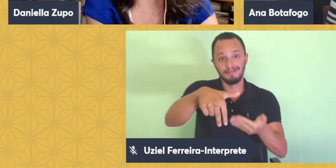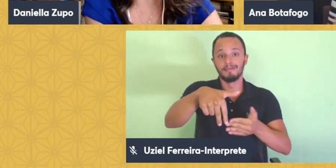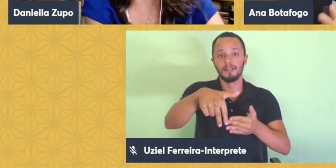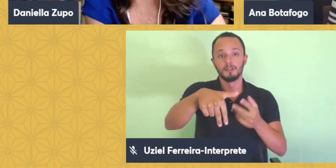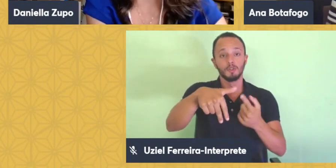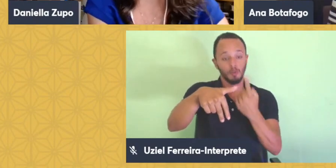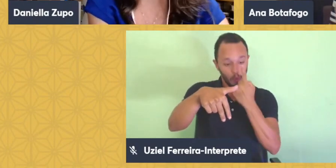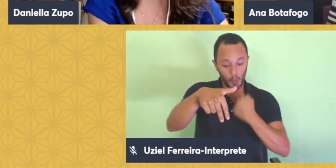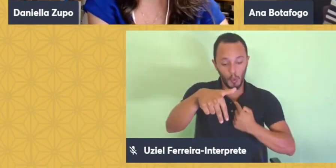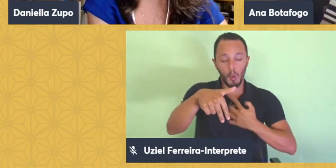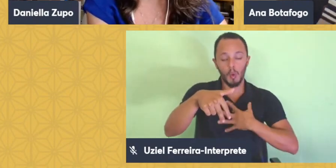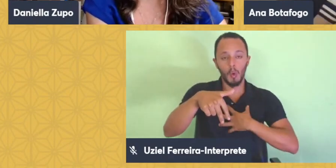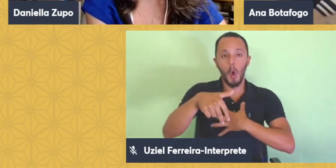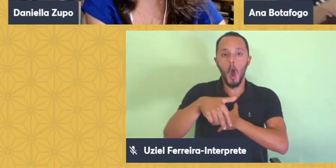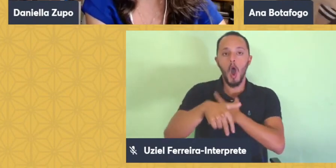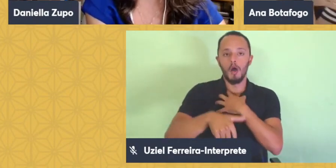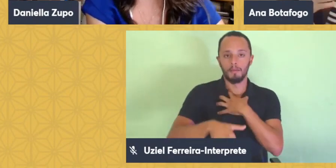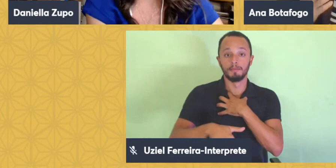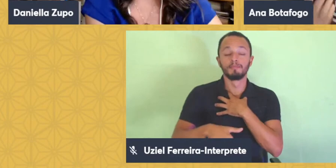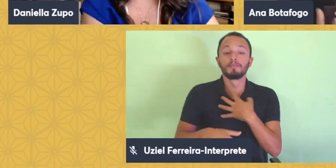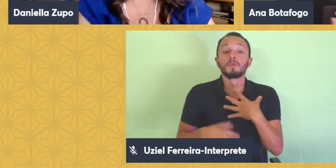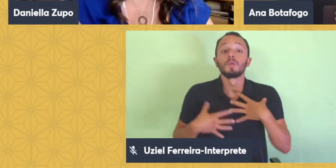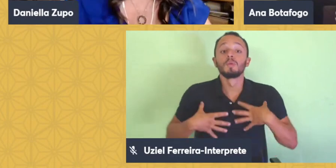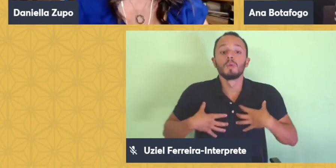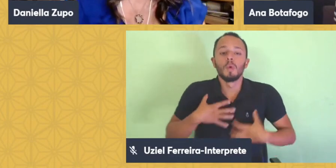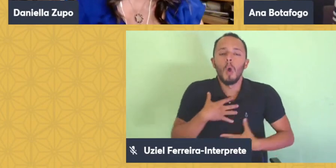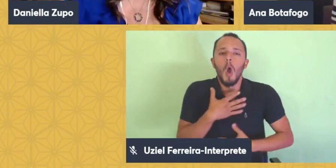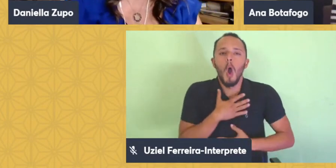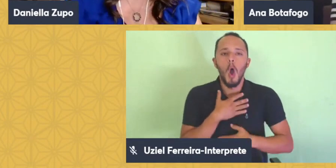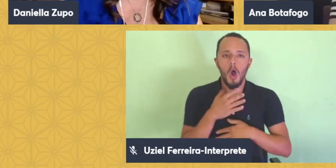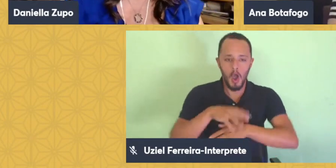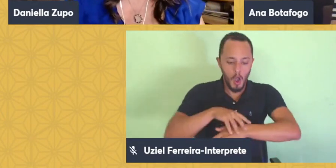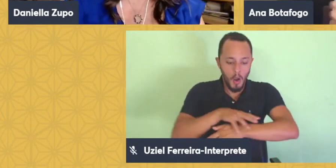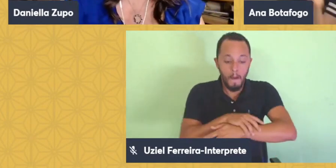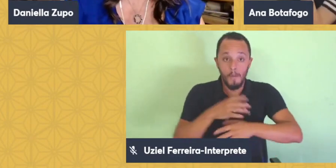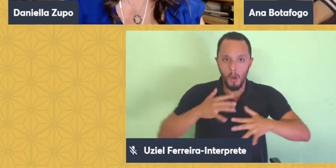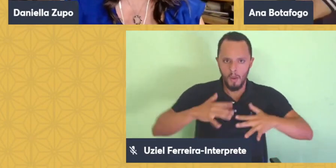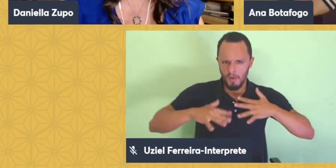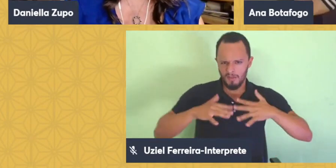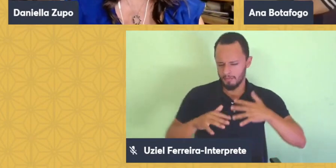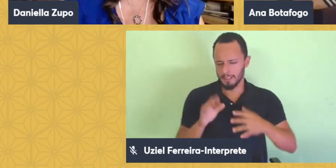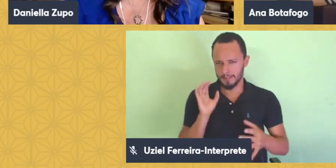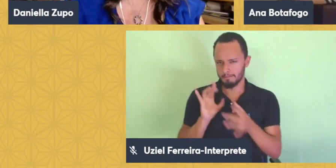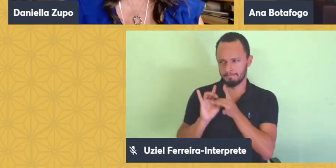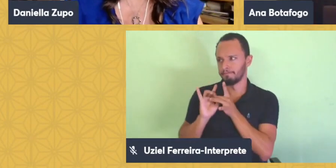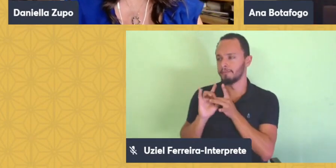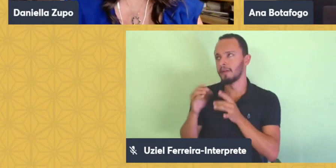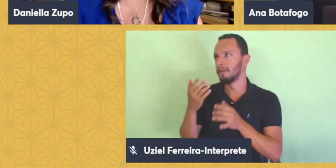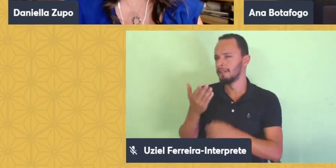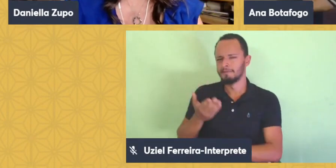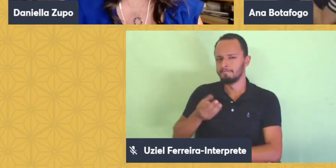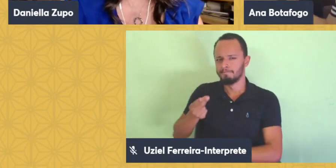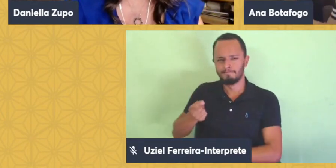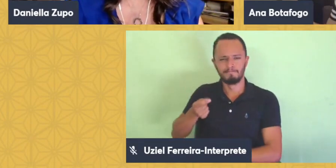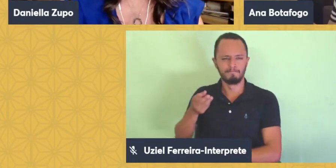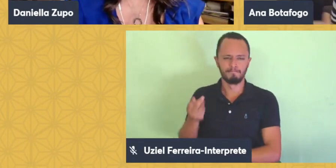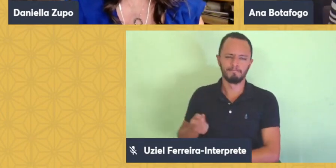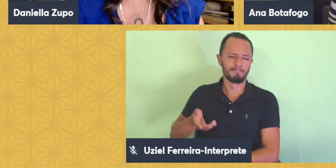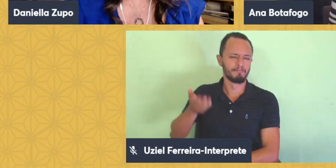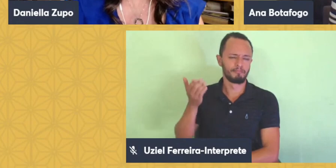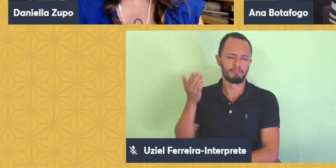o corpo o corpo tá ligado e a movimentação do nosso corpo tem G bom uma das